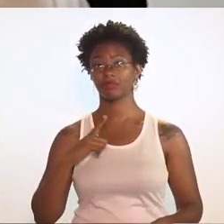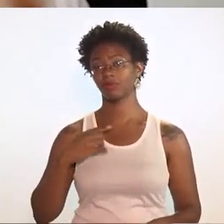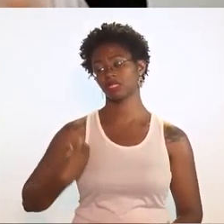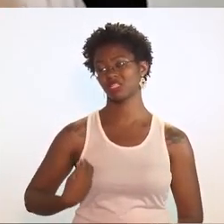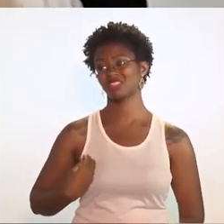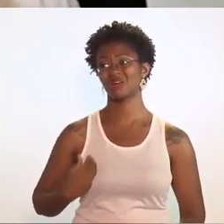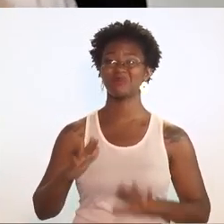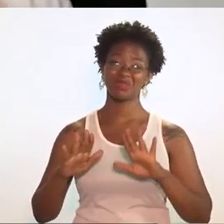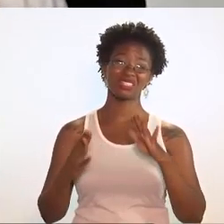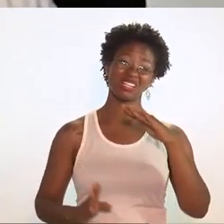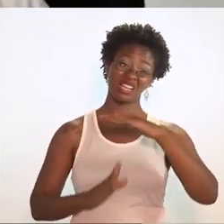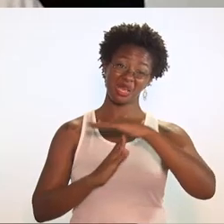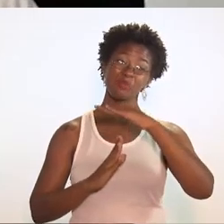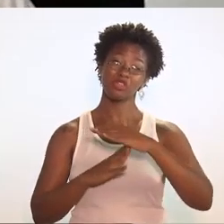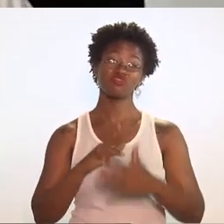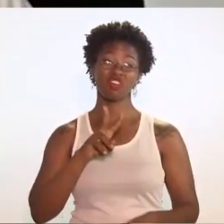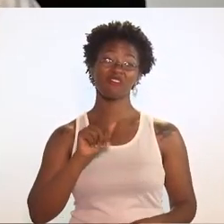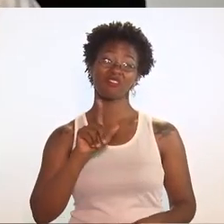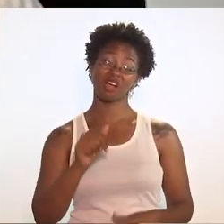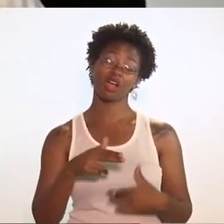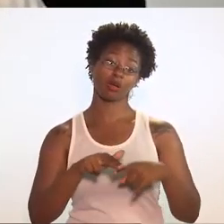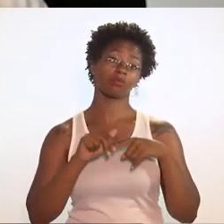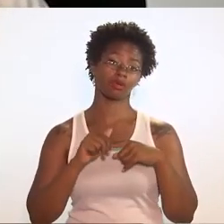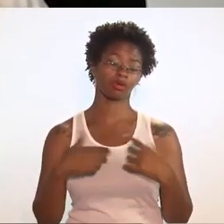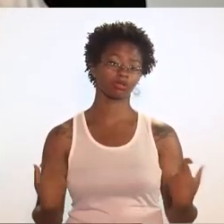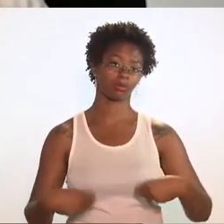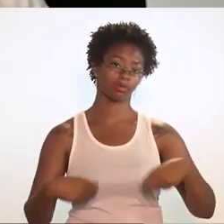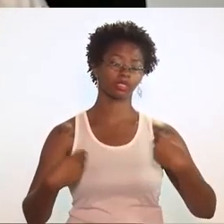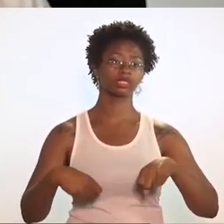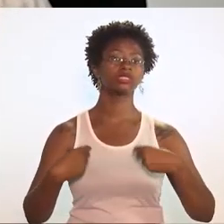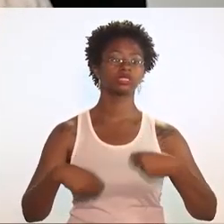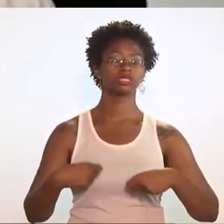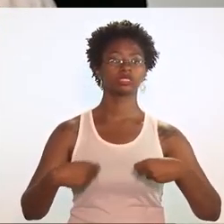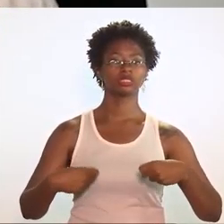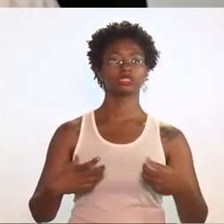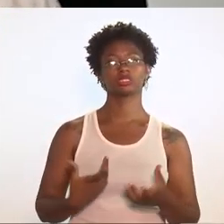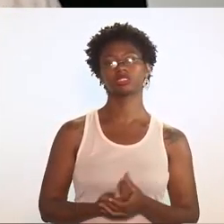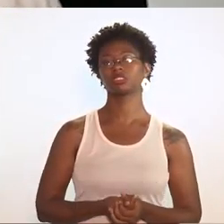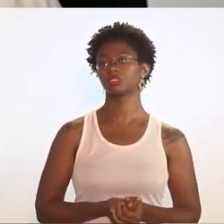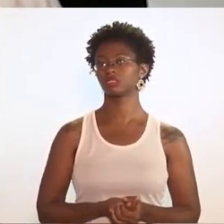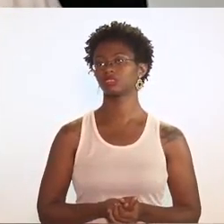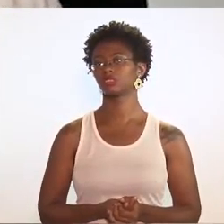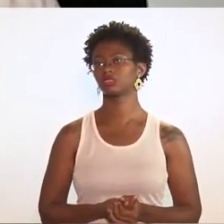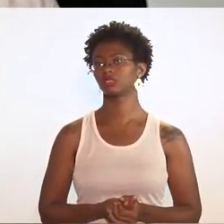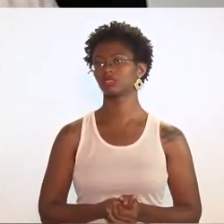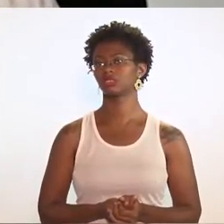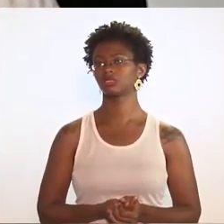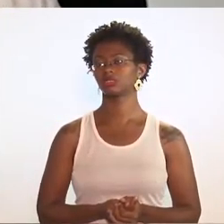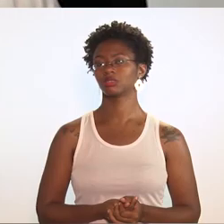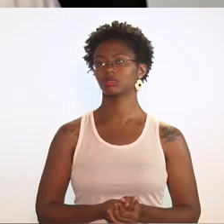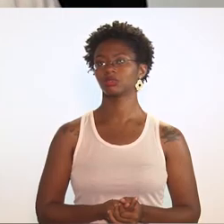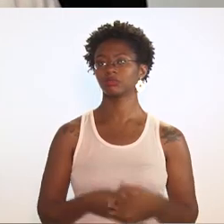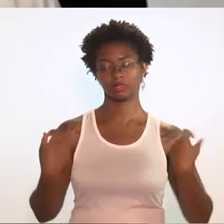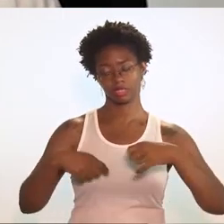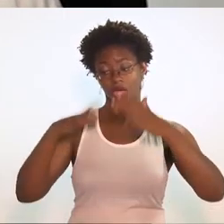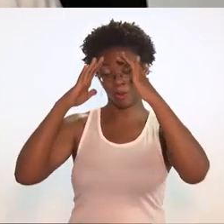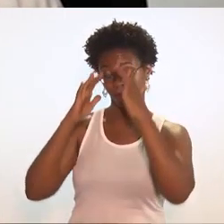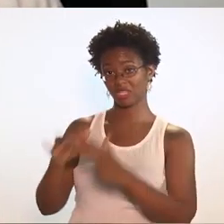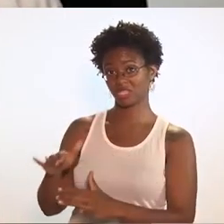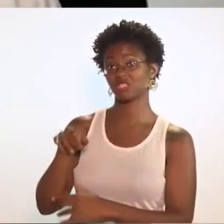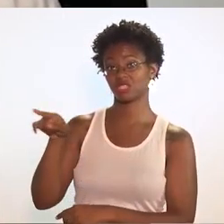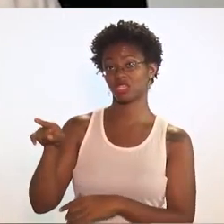todas essas novas palavras técnicas, né? E então ofertamos